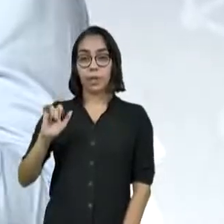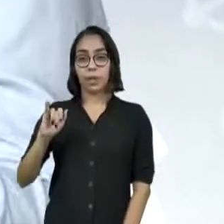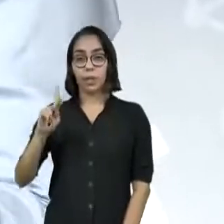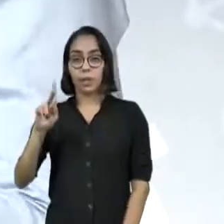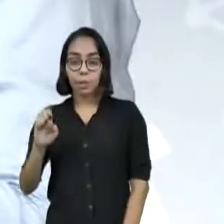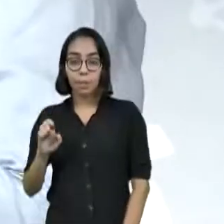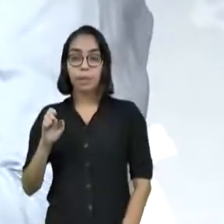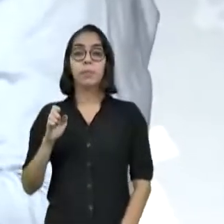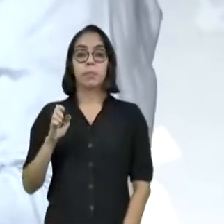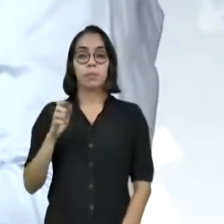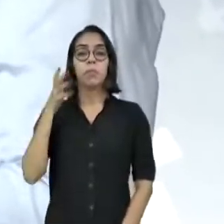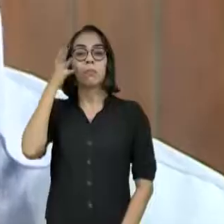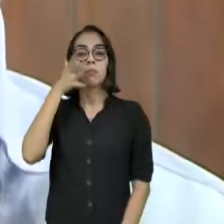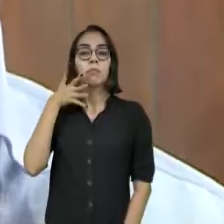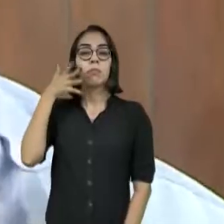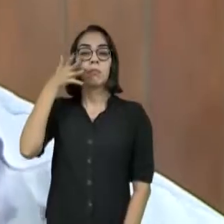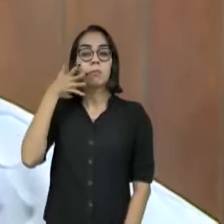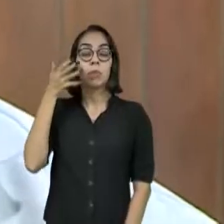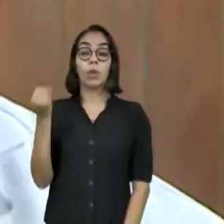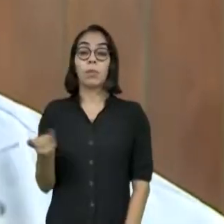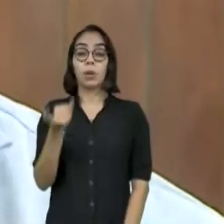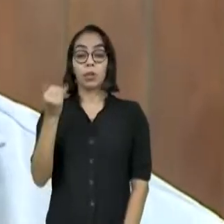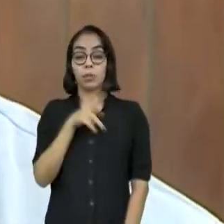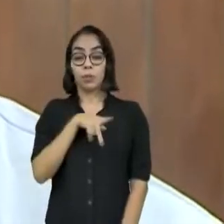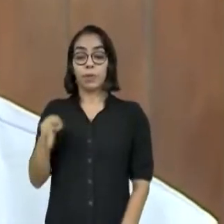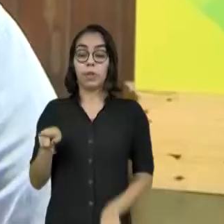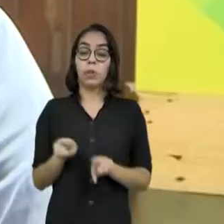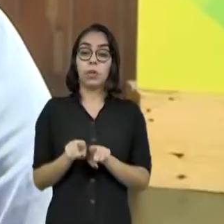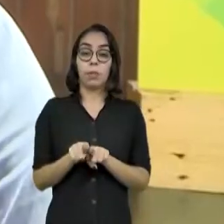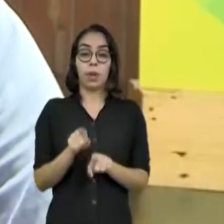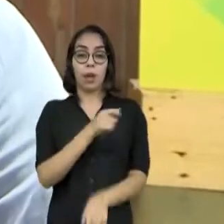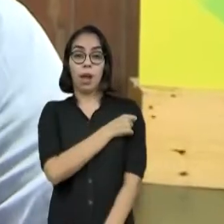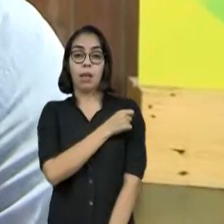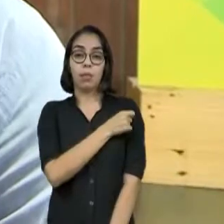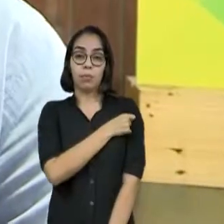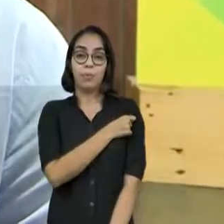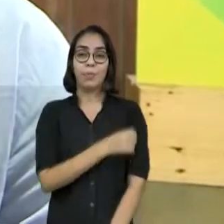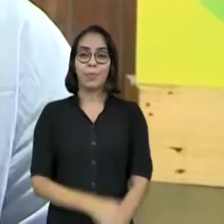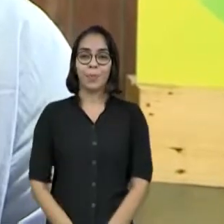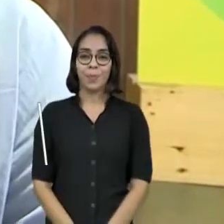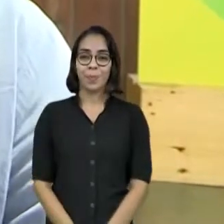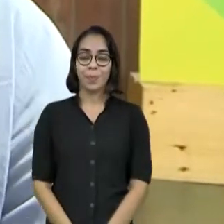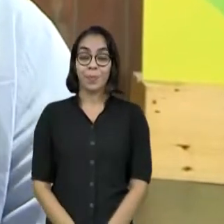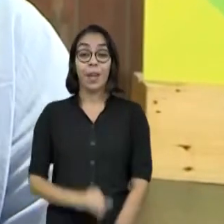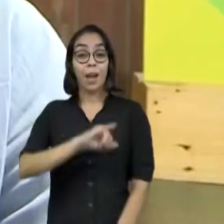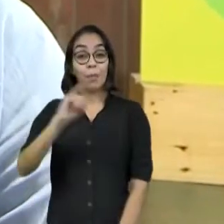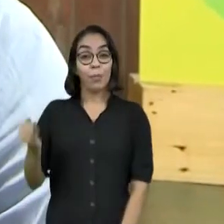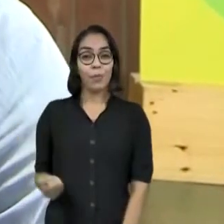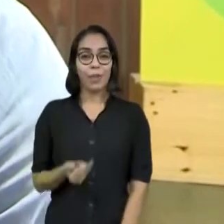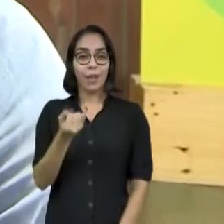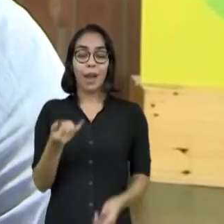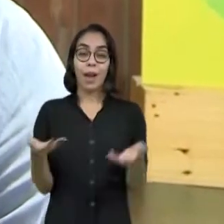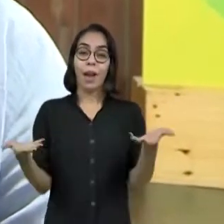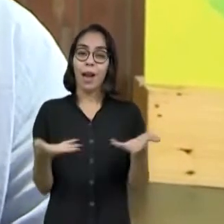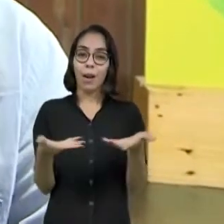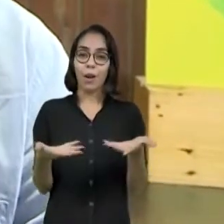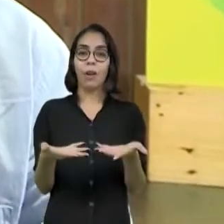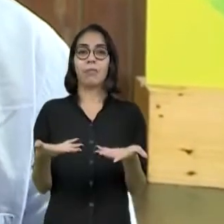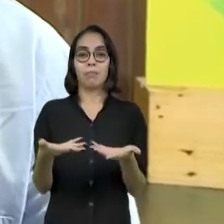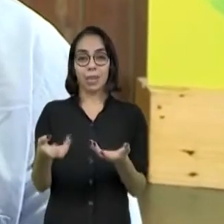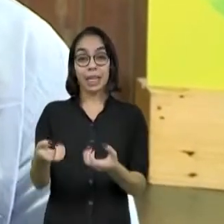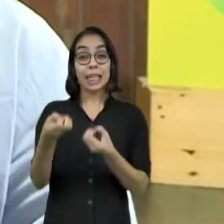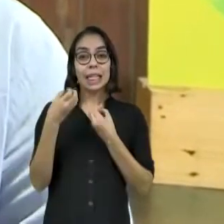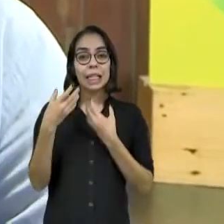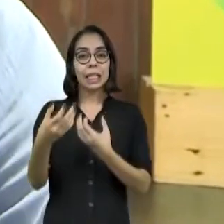dos cursos para o magistério e também para os estudantes. Essa oportunidade da educação continuada, né, que é